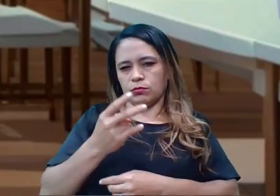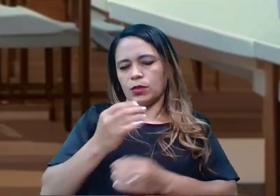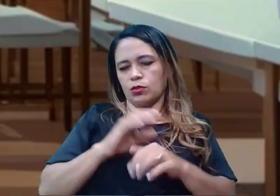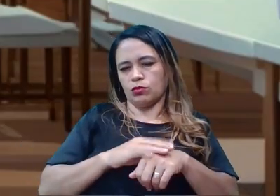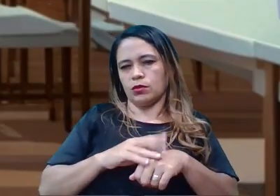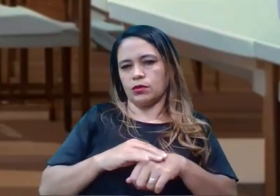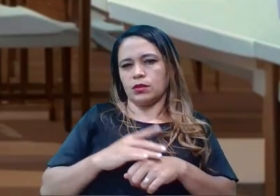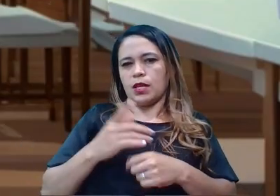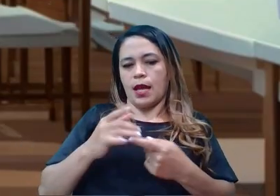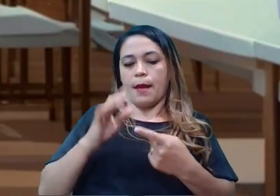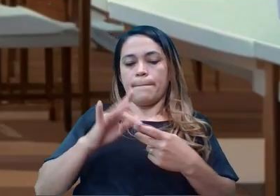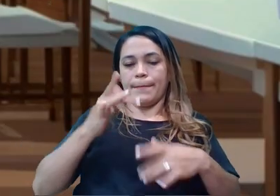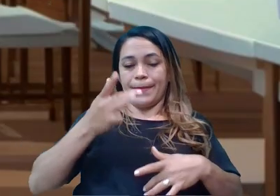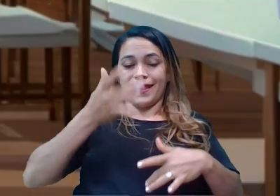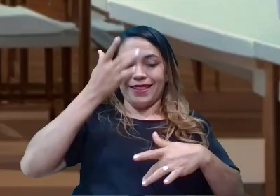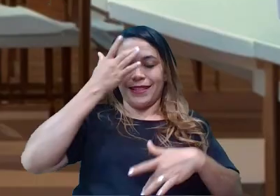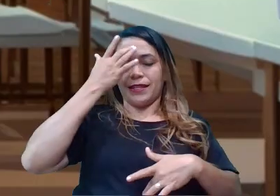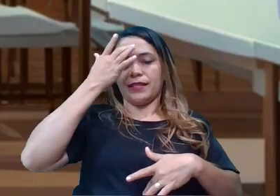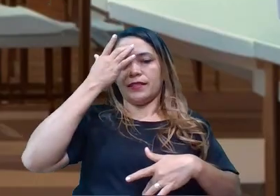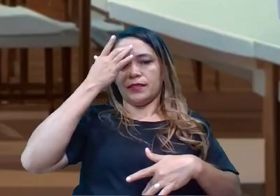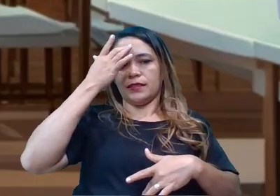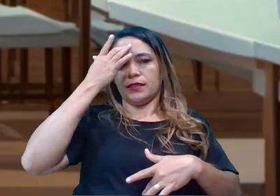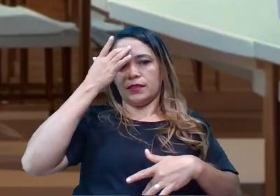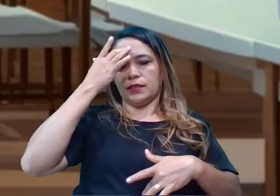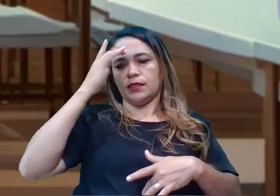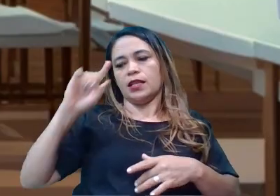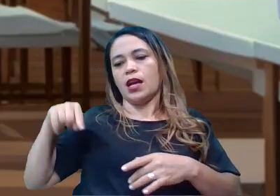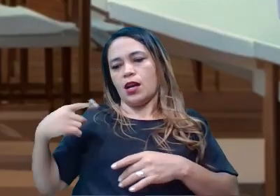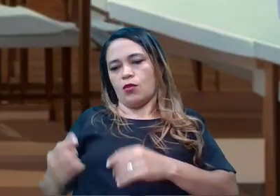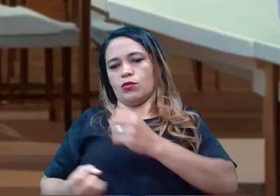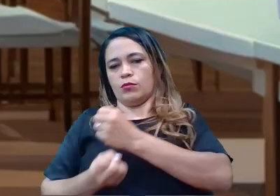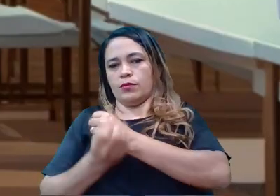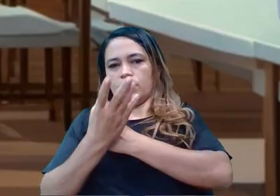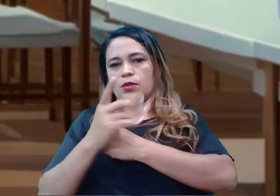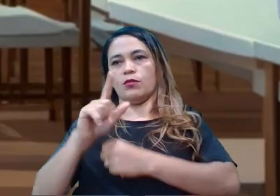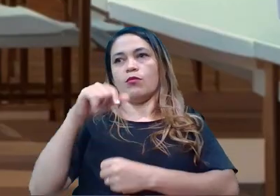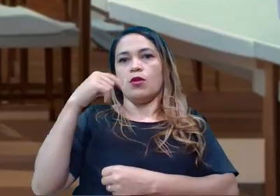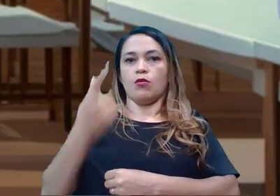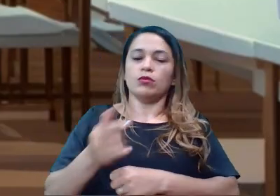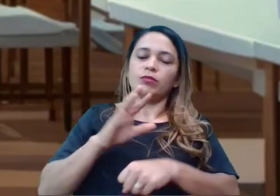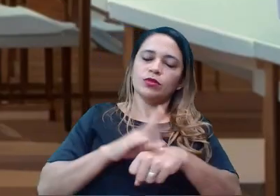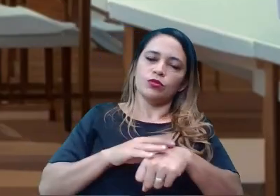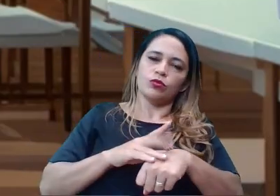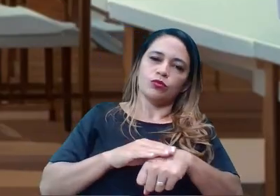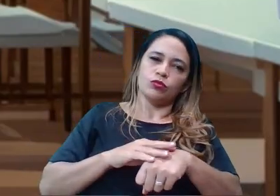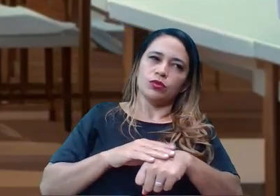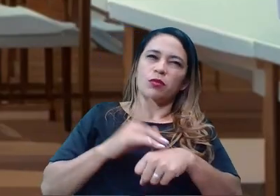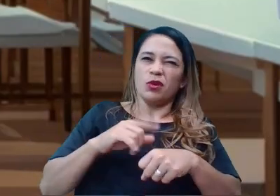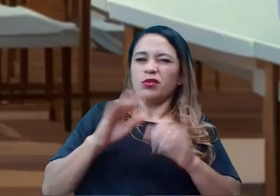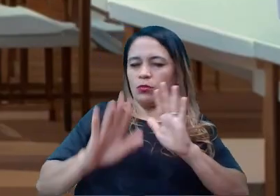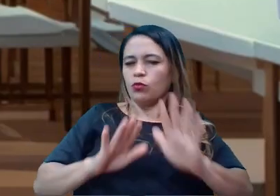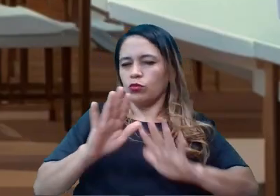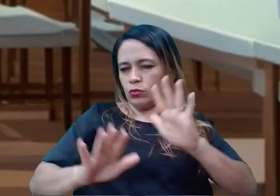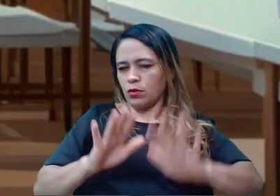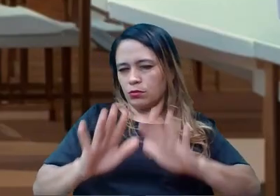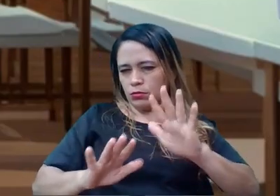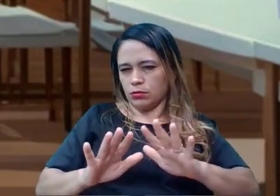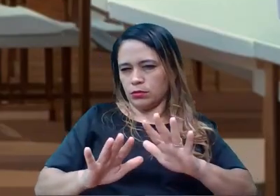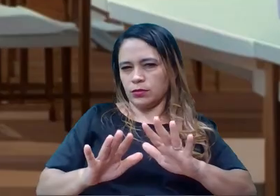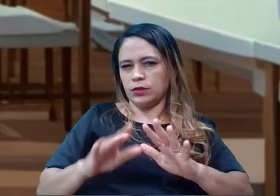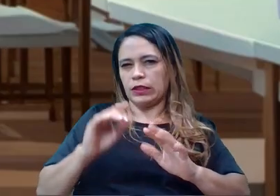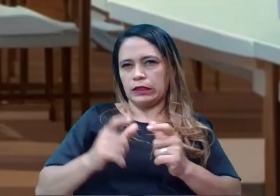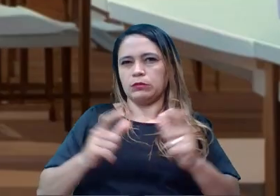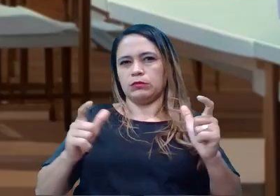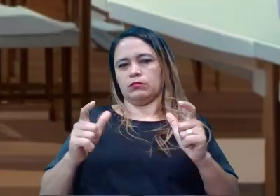anteriores. A malária é uma doença, e a toxoplasmose também, que a gente vai ter que tomar um cuidado com um detalhezinho. Na grande maioria